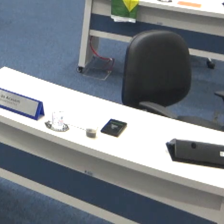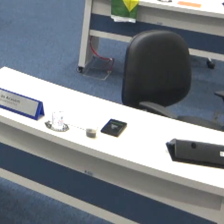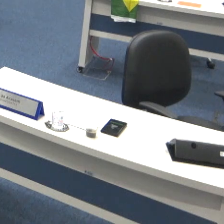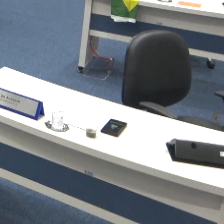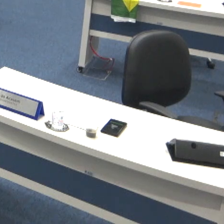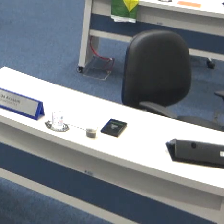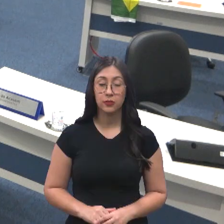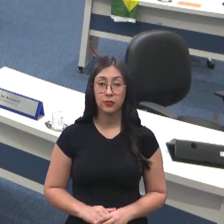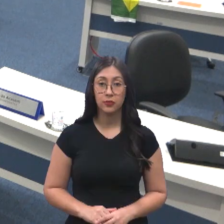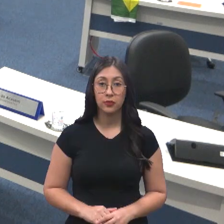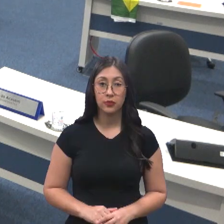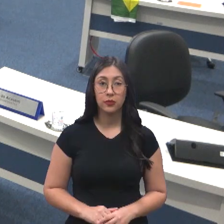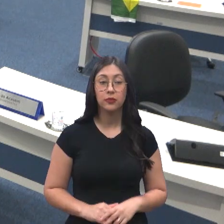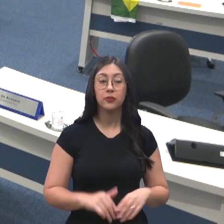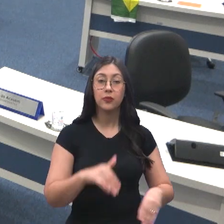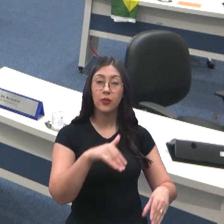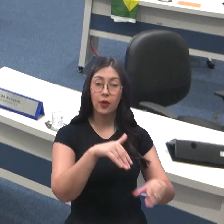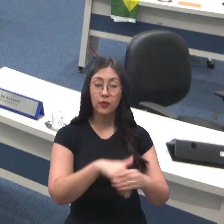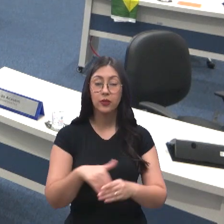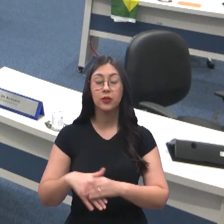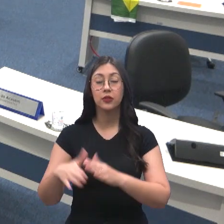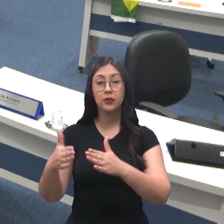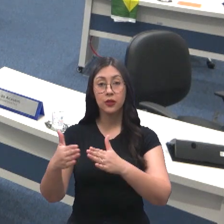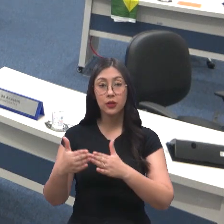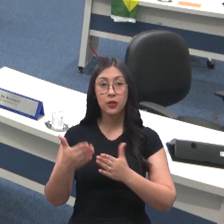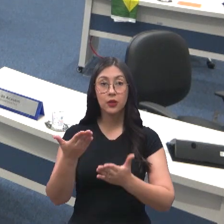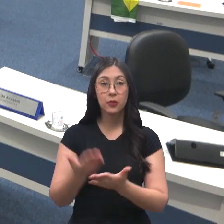Em votação, requerimentos de número